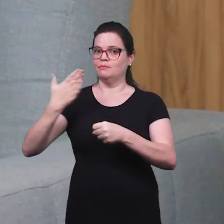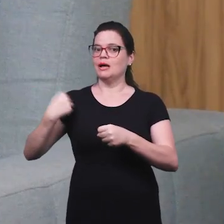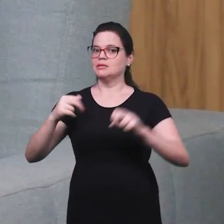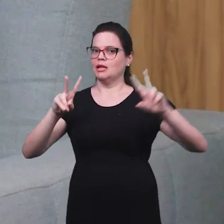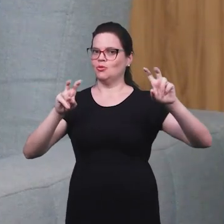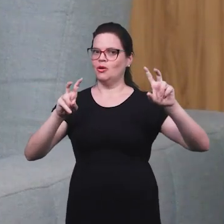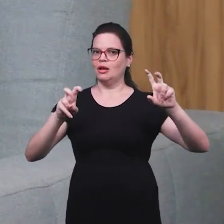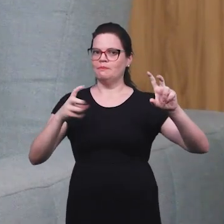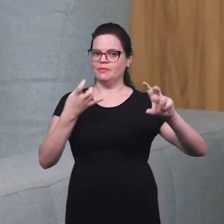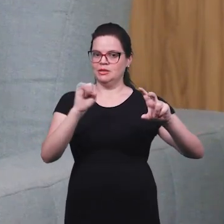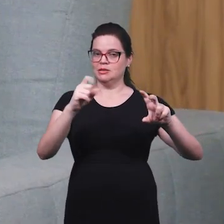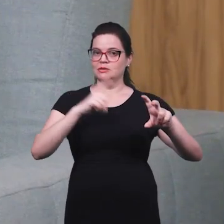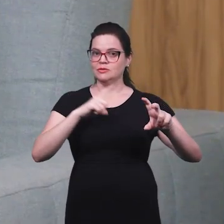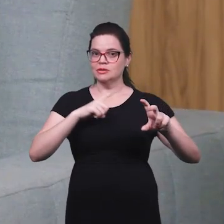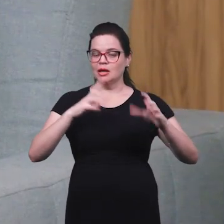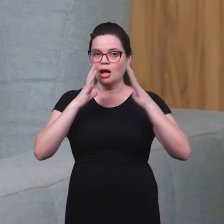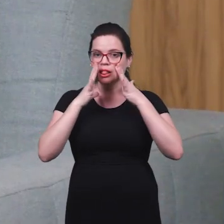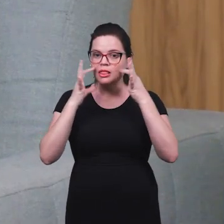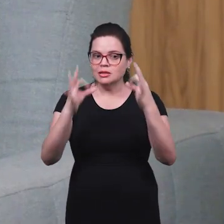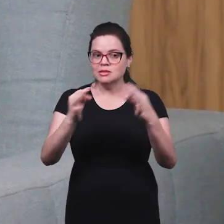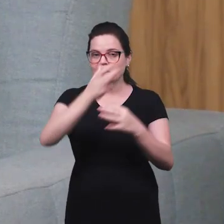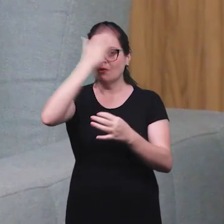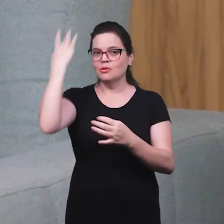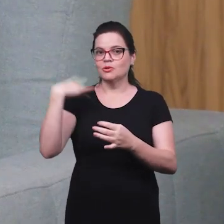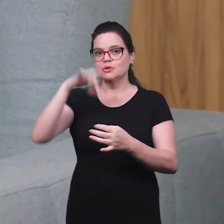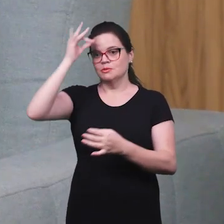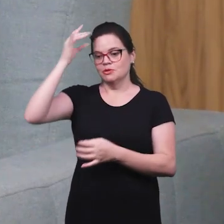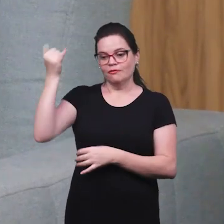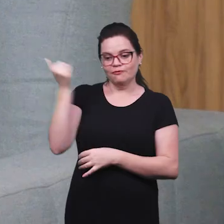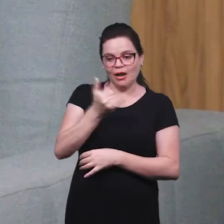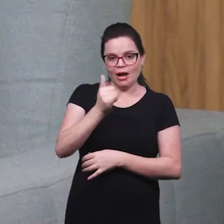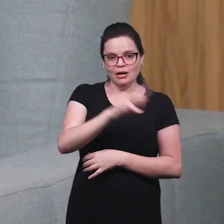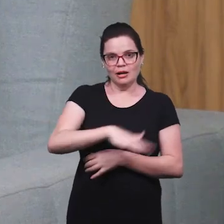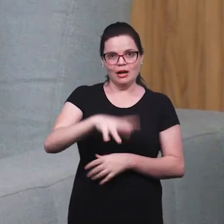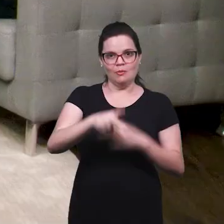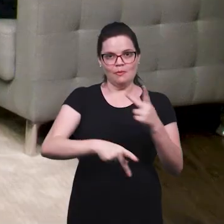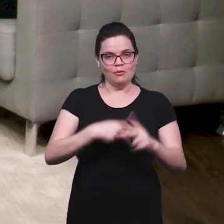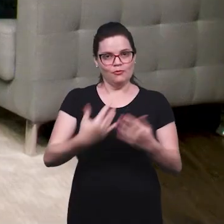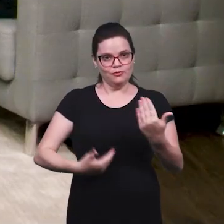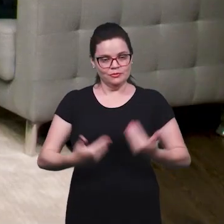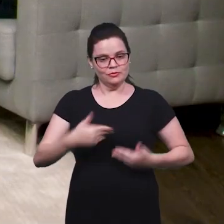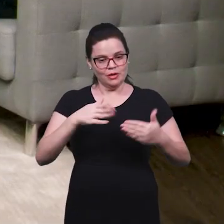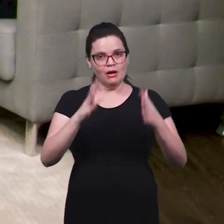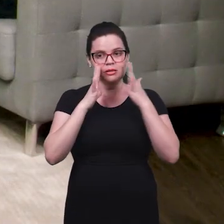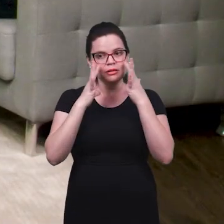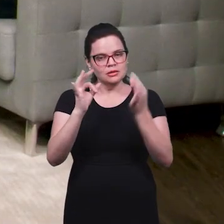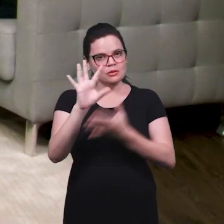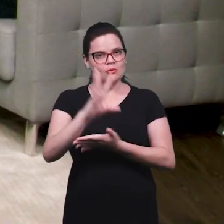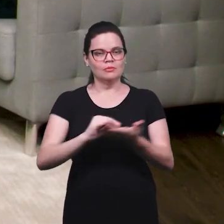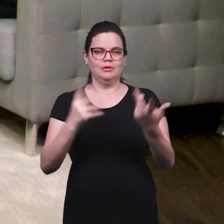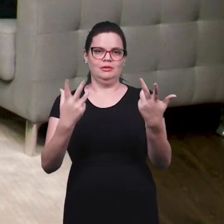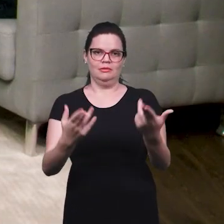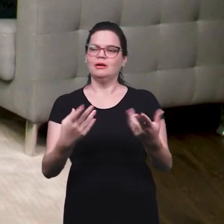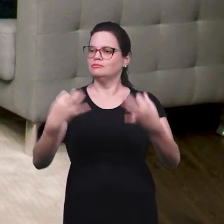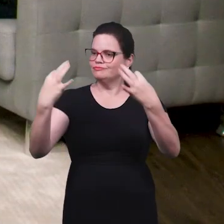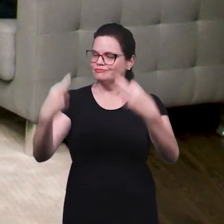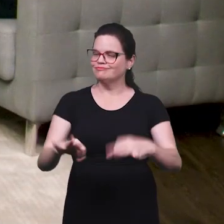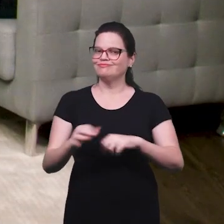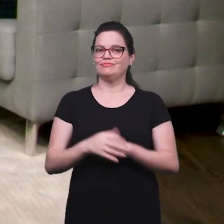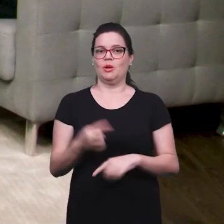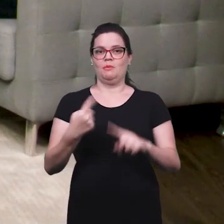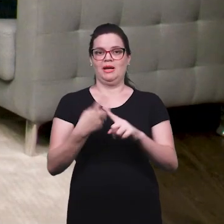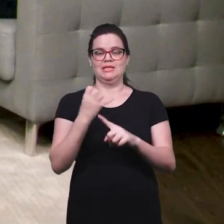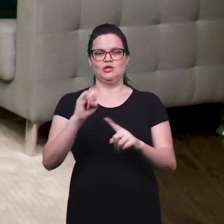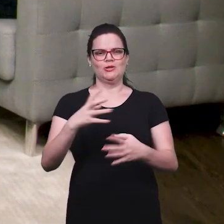2024. Isso. Quem tem ouvidos, ouça o que o Espírito diz às igrejas. Isso mesmo. E é importante porque quando a gente